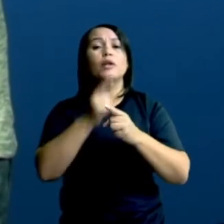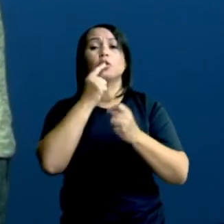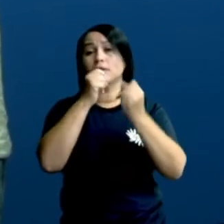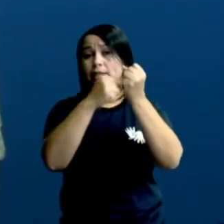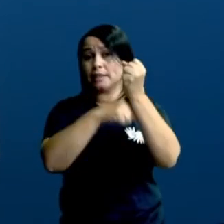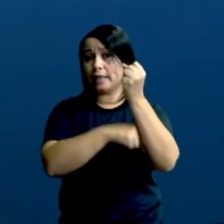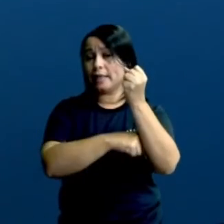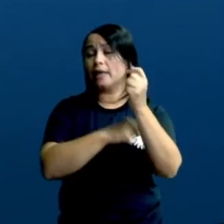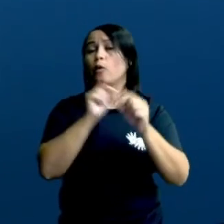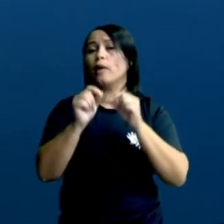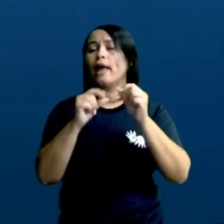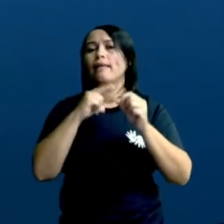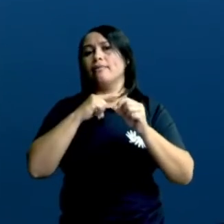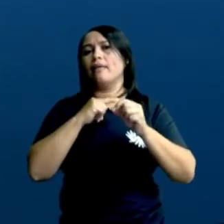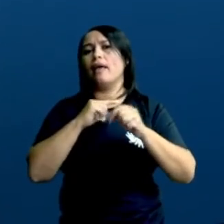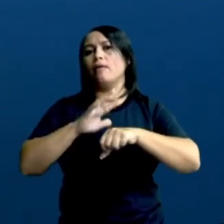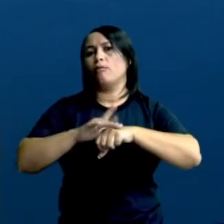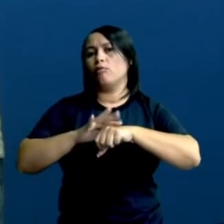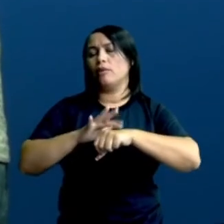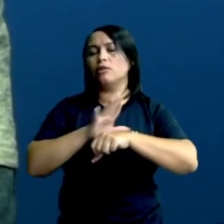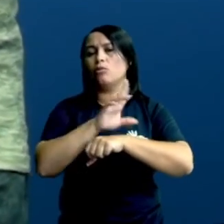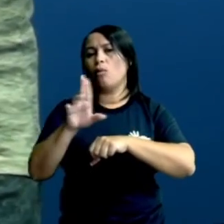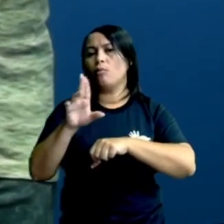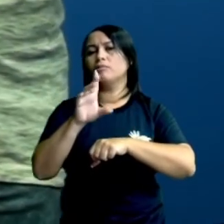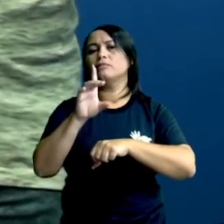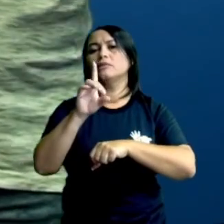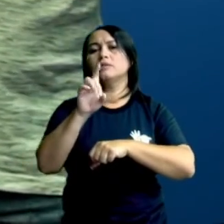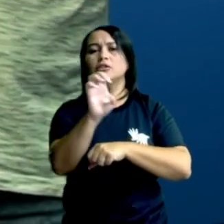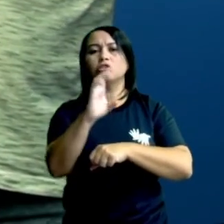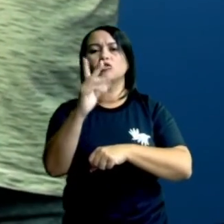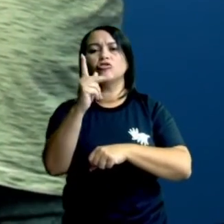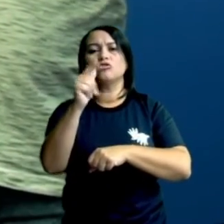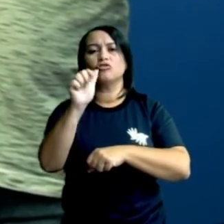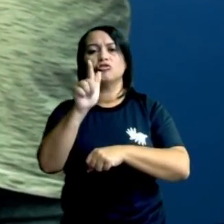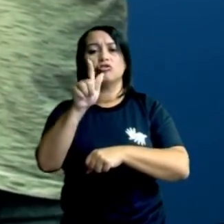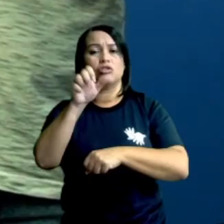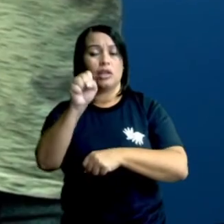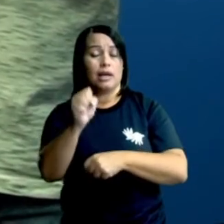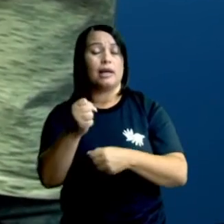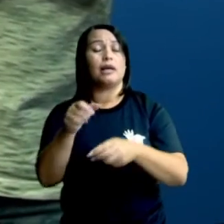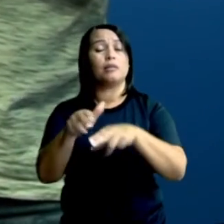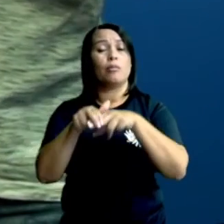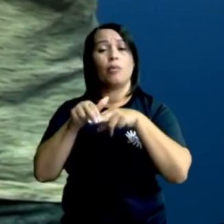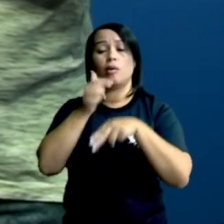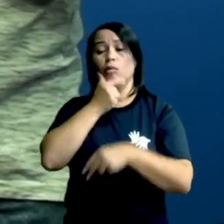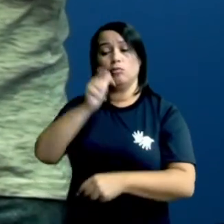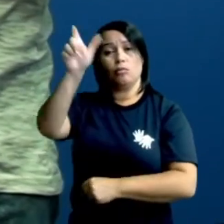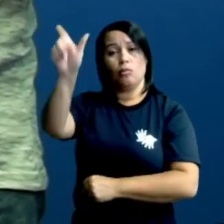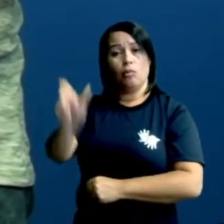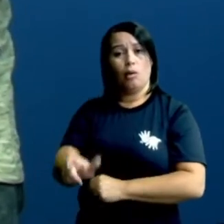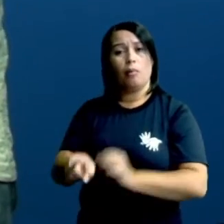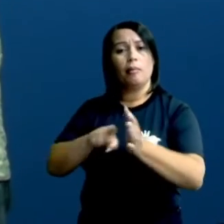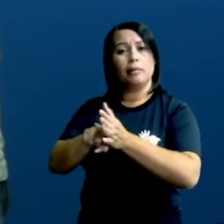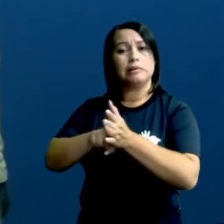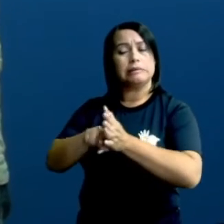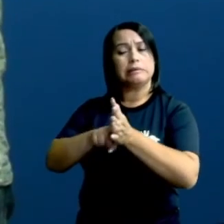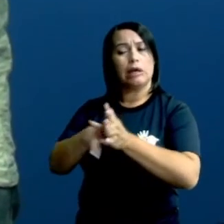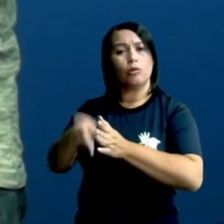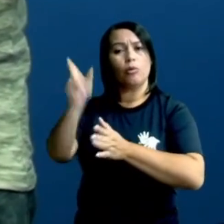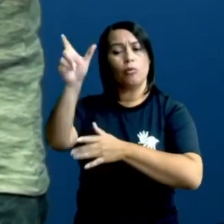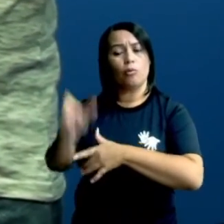tem ela se chama doença de Chagas por conta do grande pesquisador Carlos Chagas, que foi um